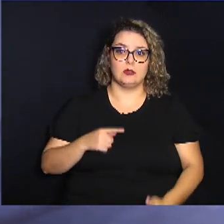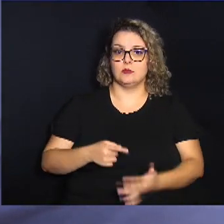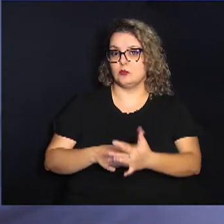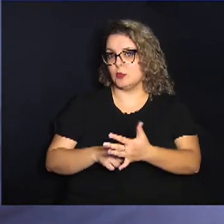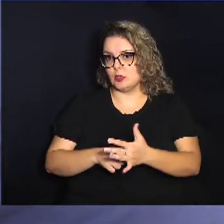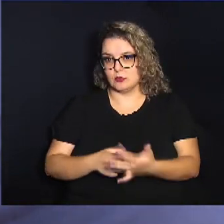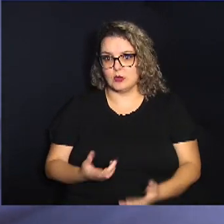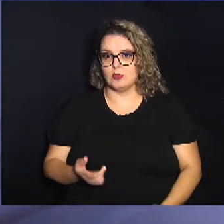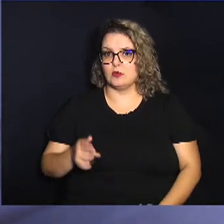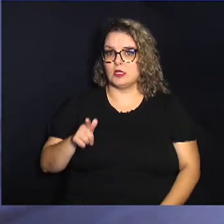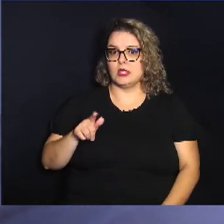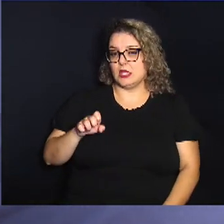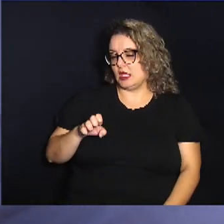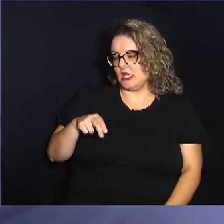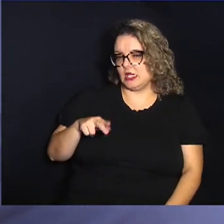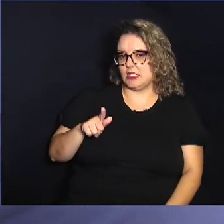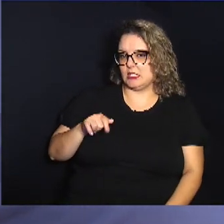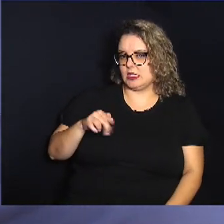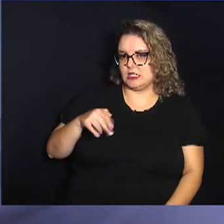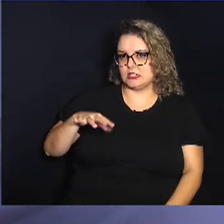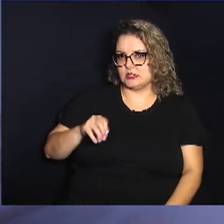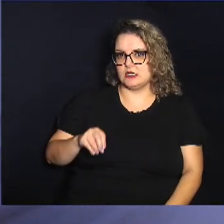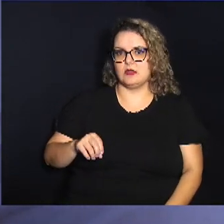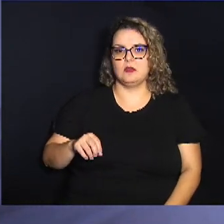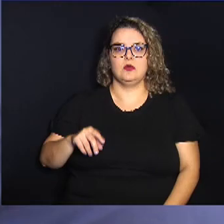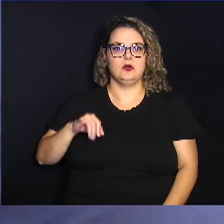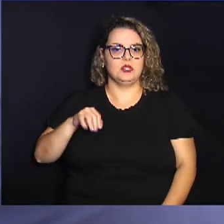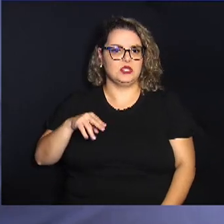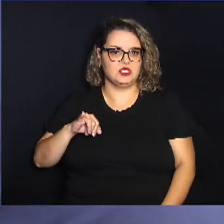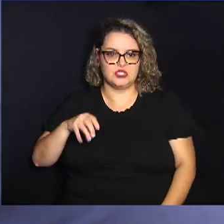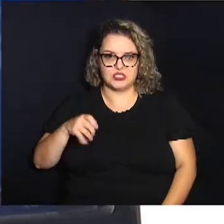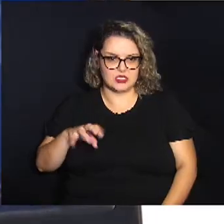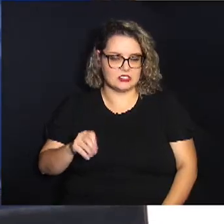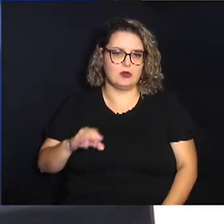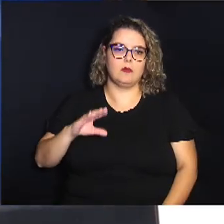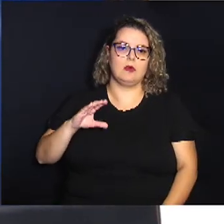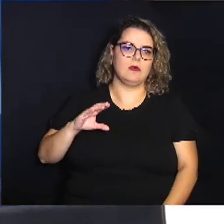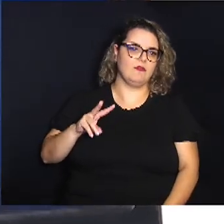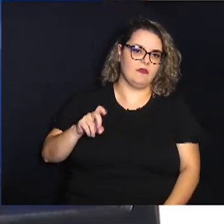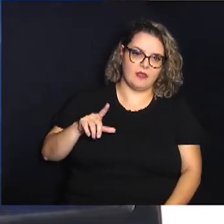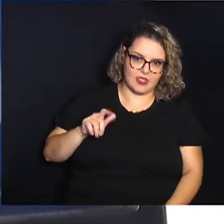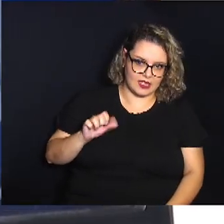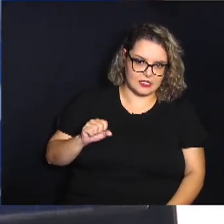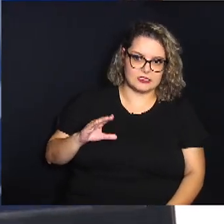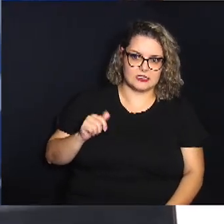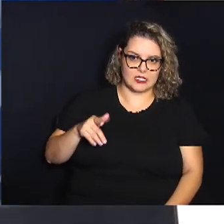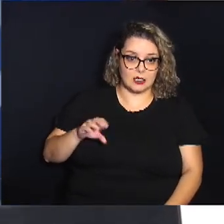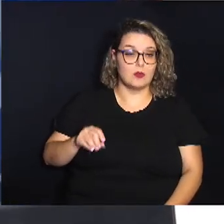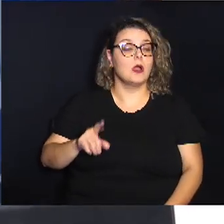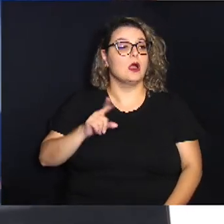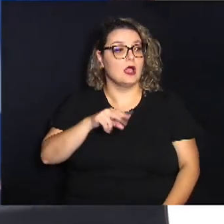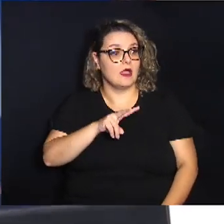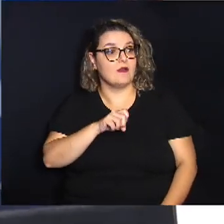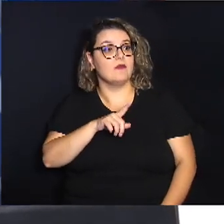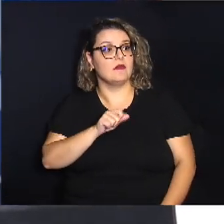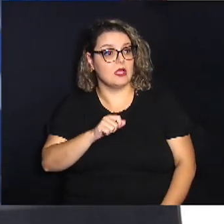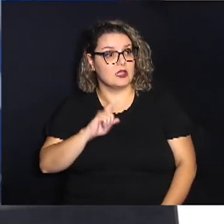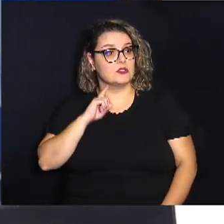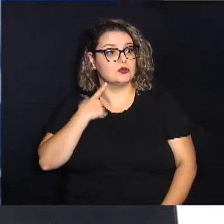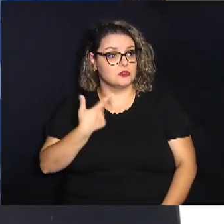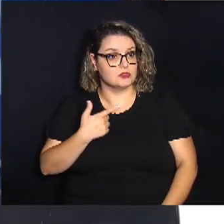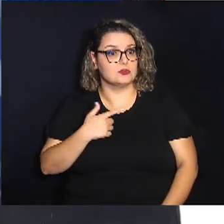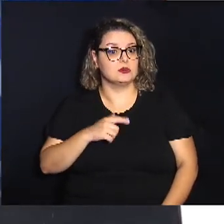com ignição injeção eletrônica velas cabo de velas é tem também a questão de velas sujas né exatamente